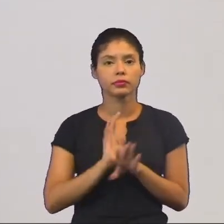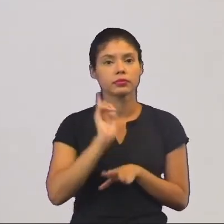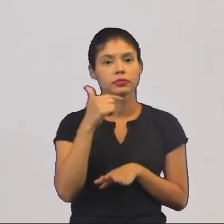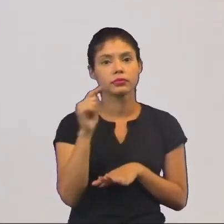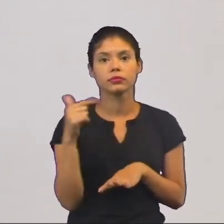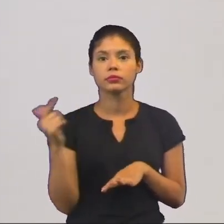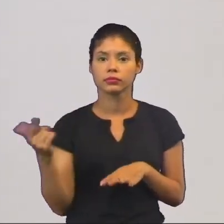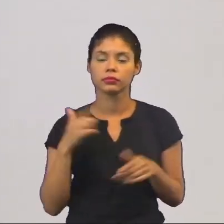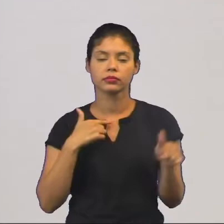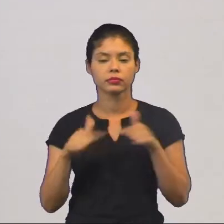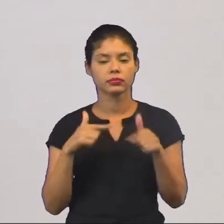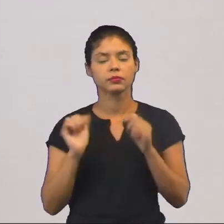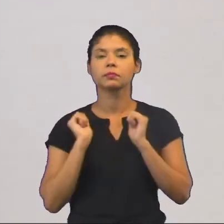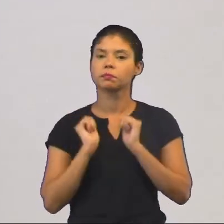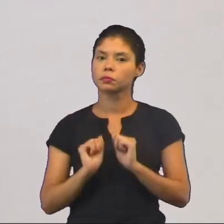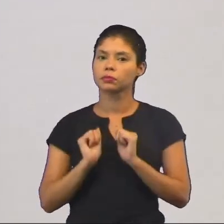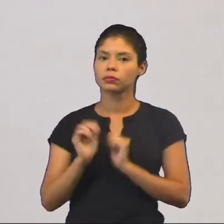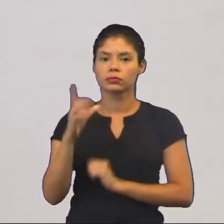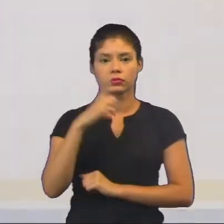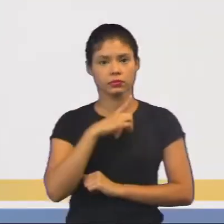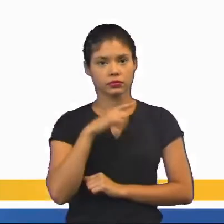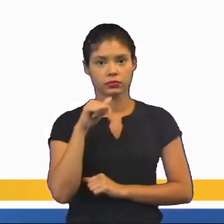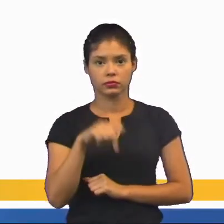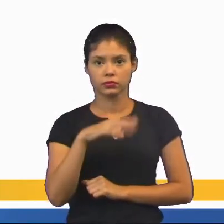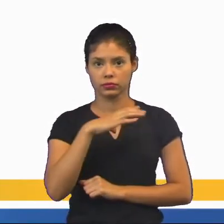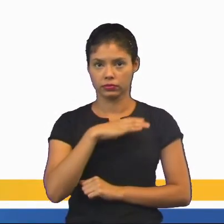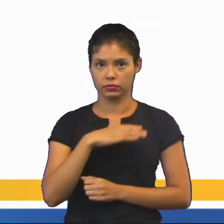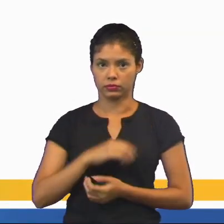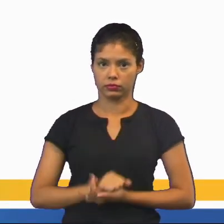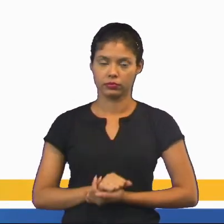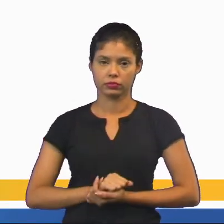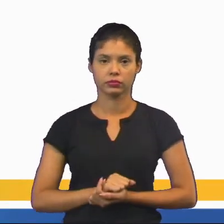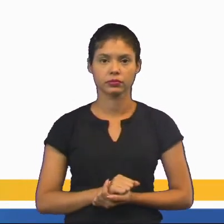outros serviços que nós podemos ter aqui na cidade.